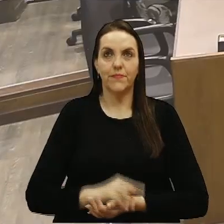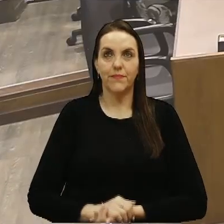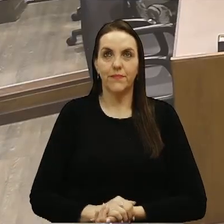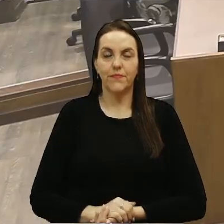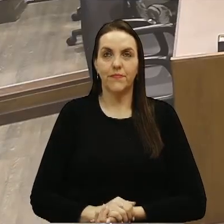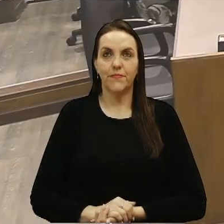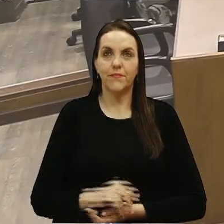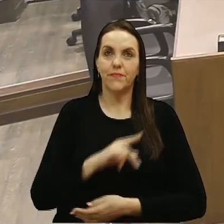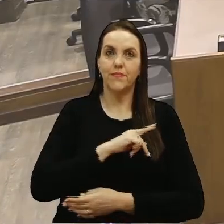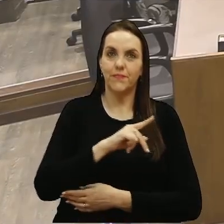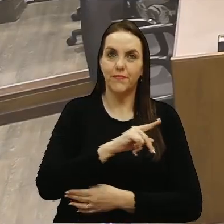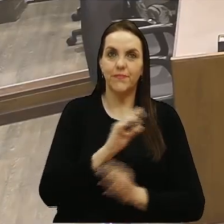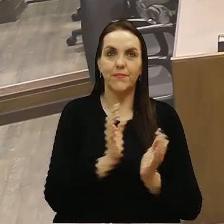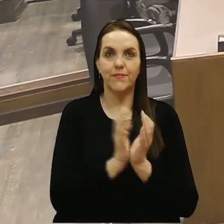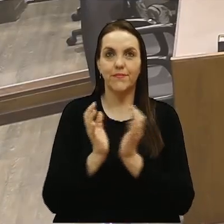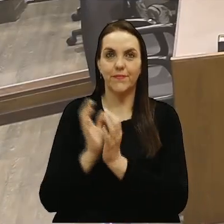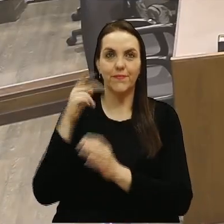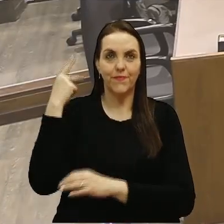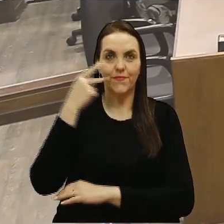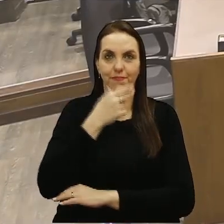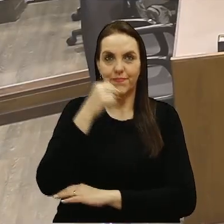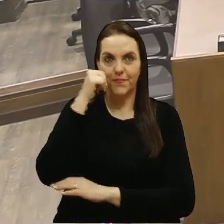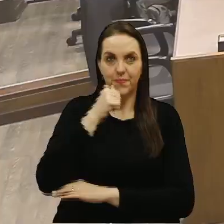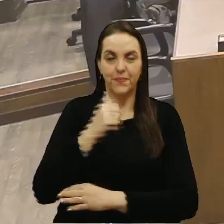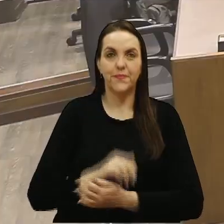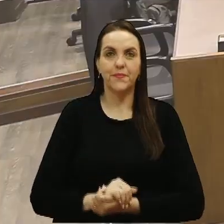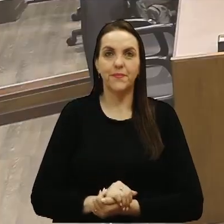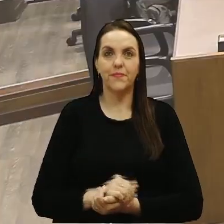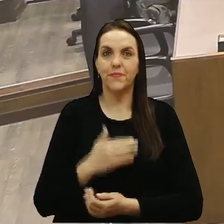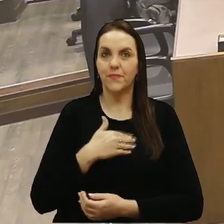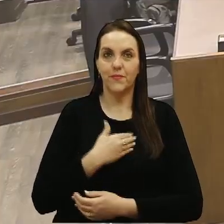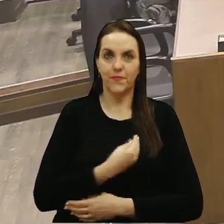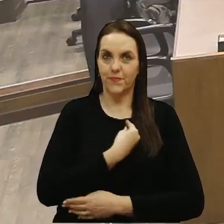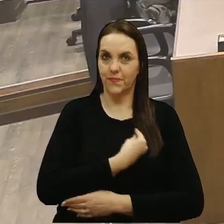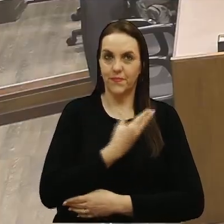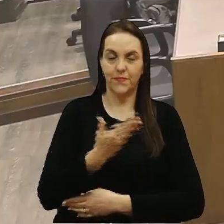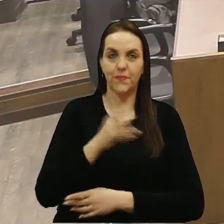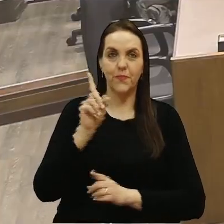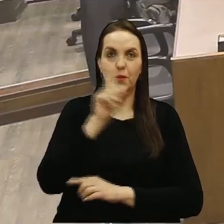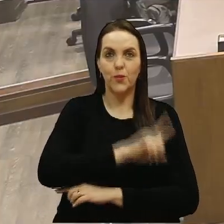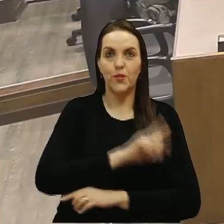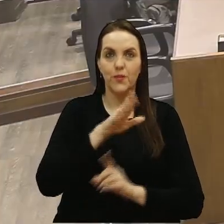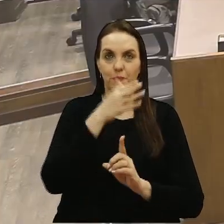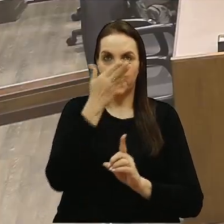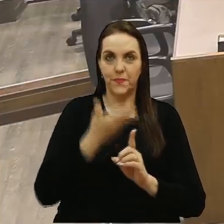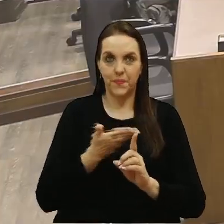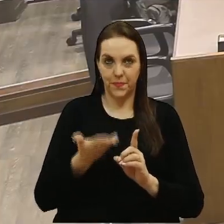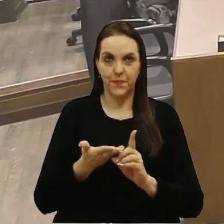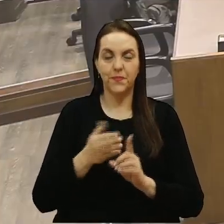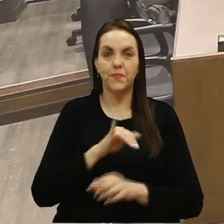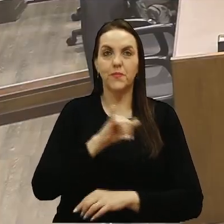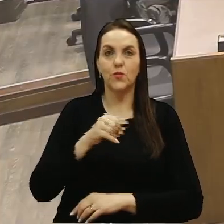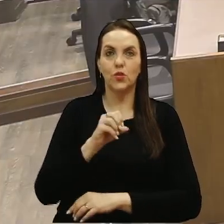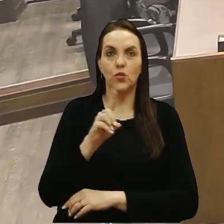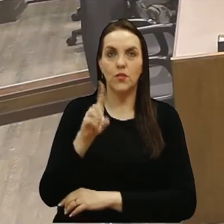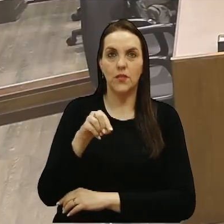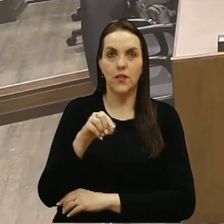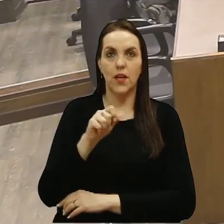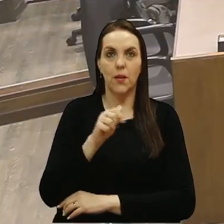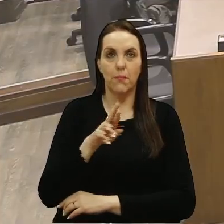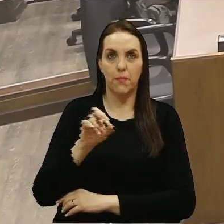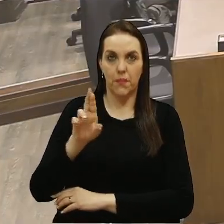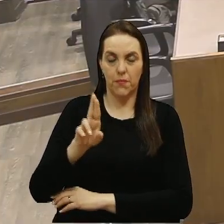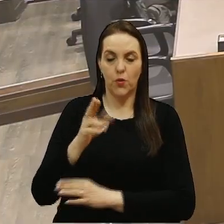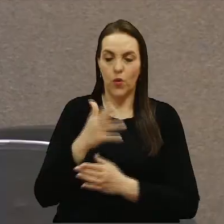Bom, presidente, colegas vereadores, vereadoras, eu como não estarei aqui no dia da homenagem e o José de Abreu, o vereador que